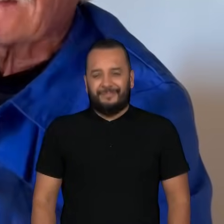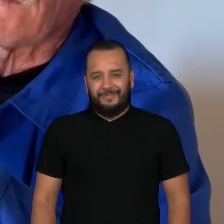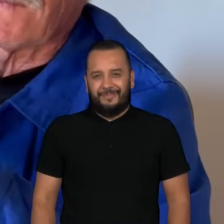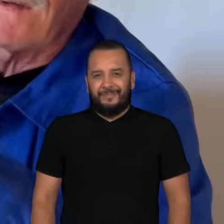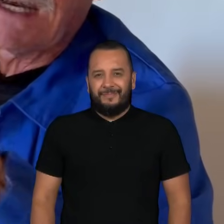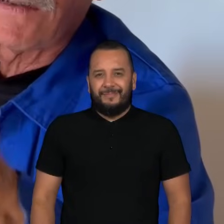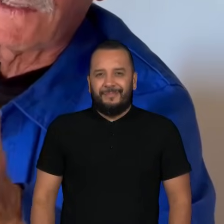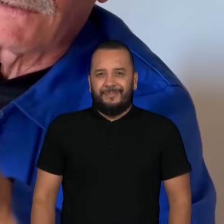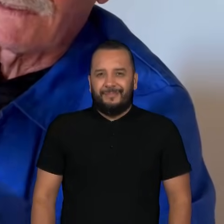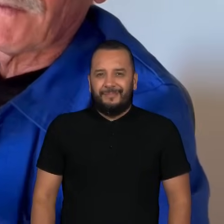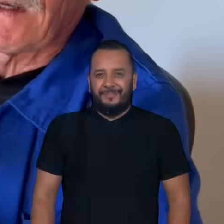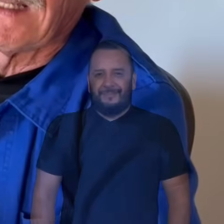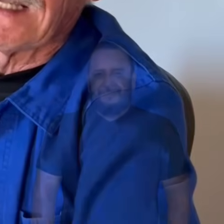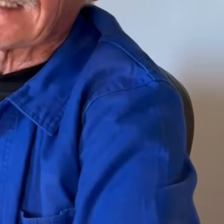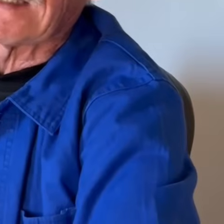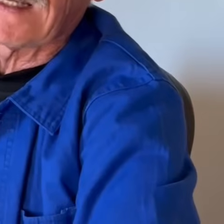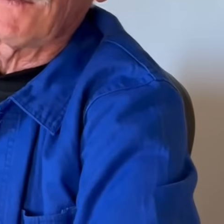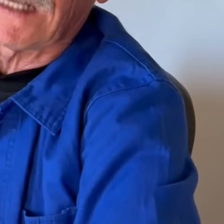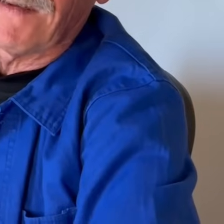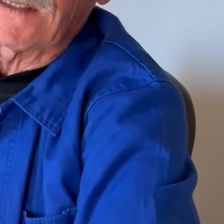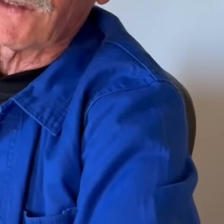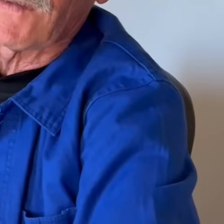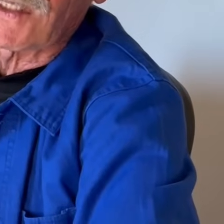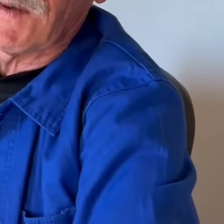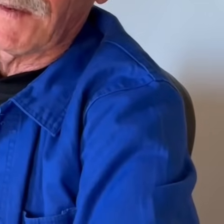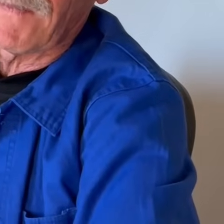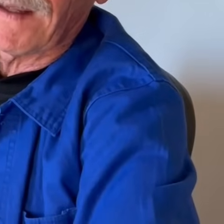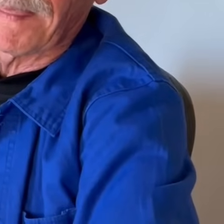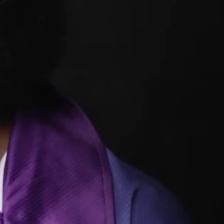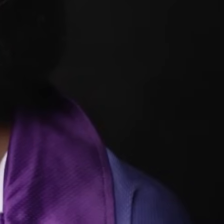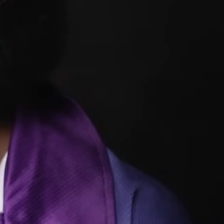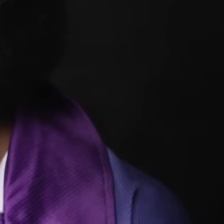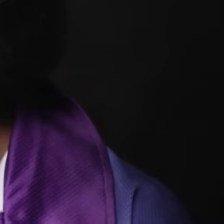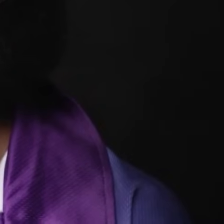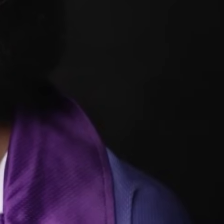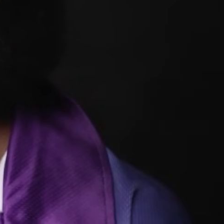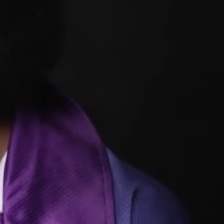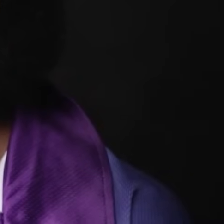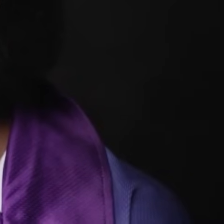meurt? Les enfants, la religion? C'est un très gros travail que je fais en ce moment. Voilà.